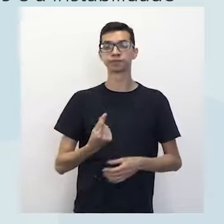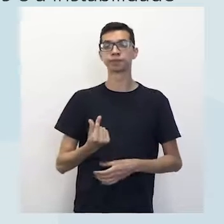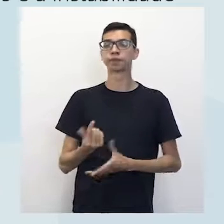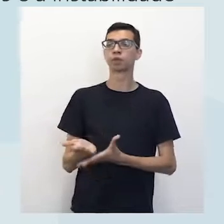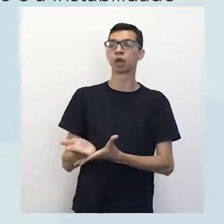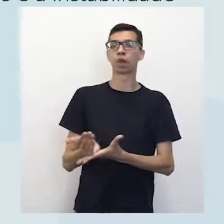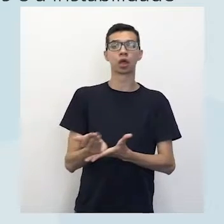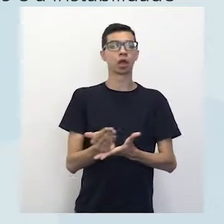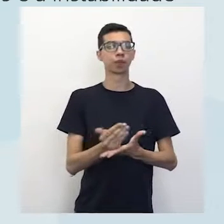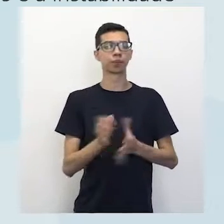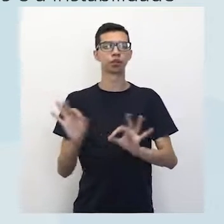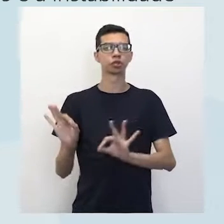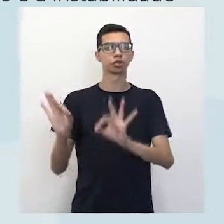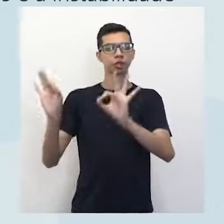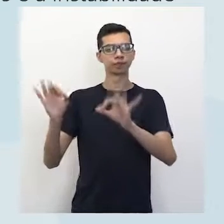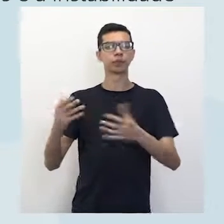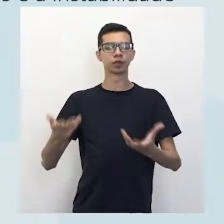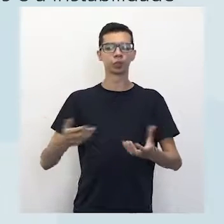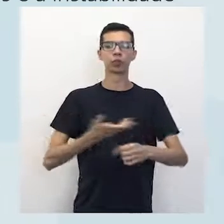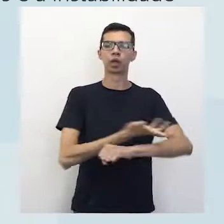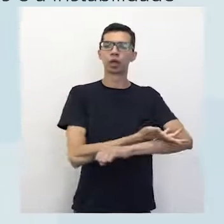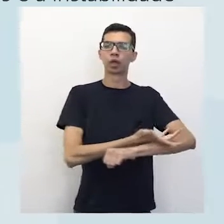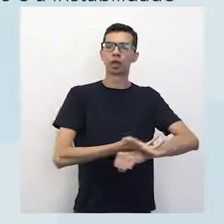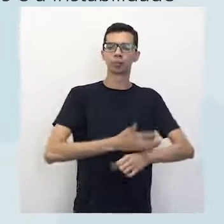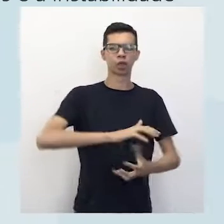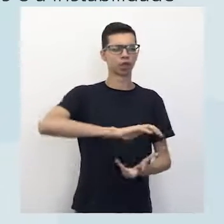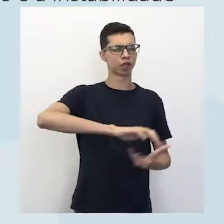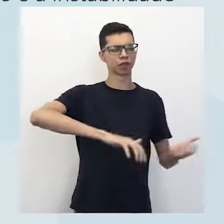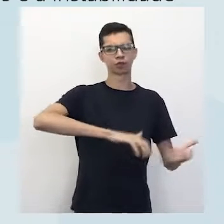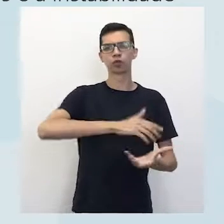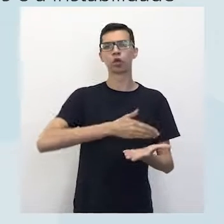revoltas camponesas começassem lá na Inglaterra em